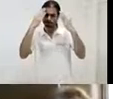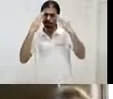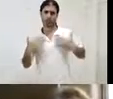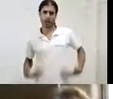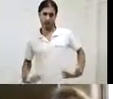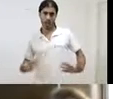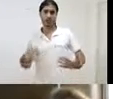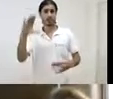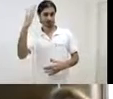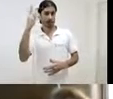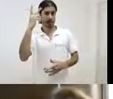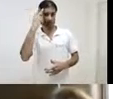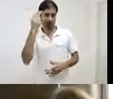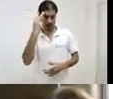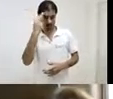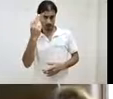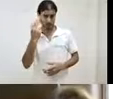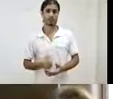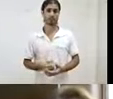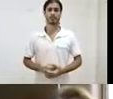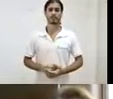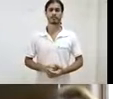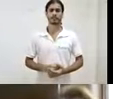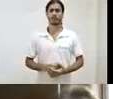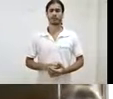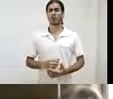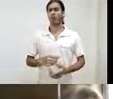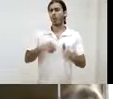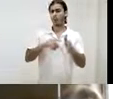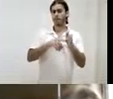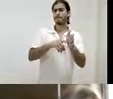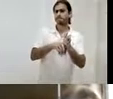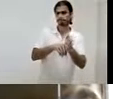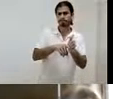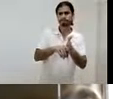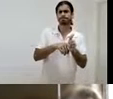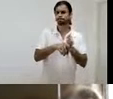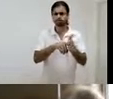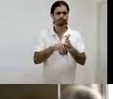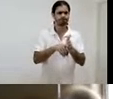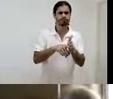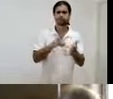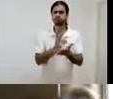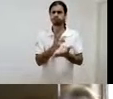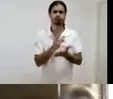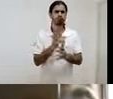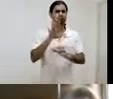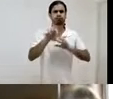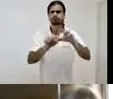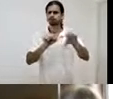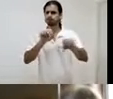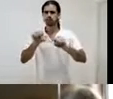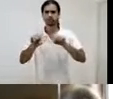objetividade, neutralidade, ou seja, o pesquisador, ele sempre estava em busca para se considerar